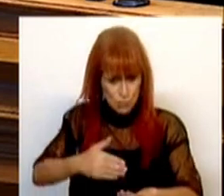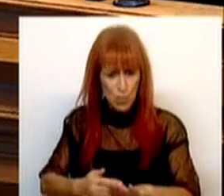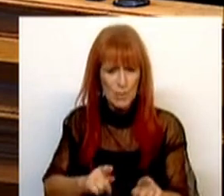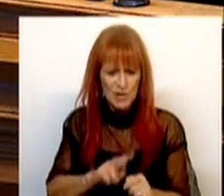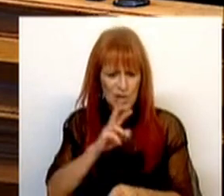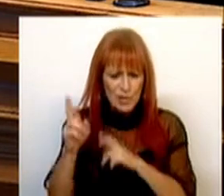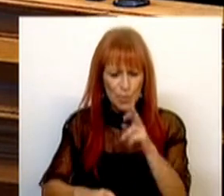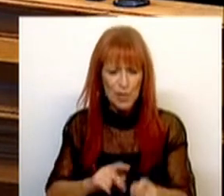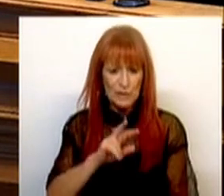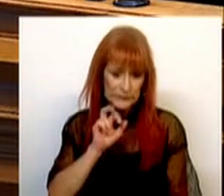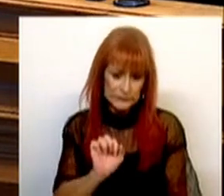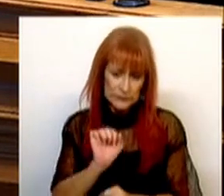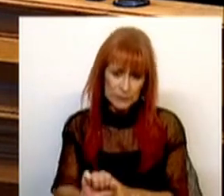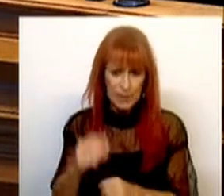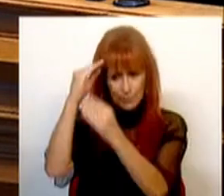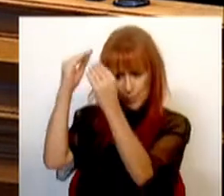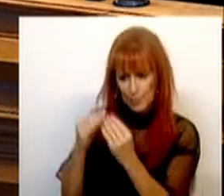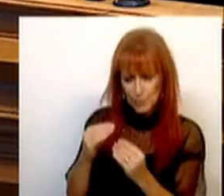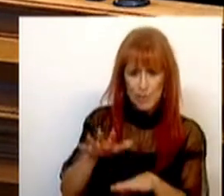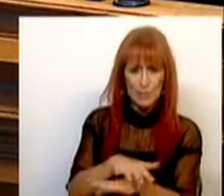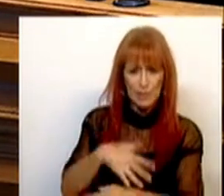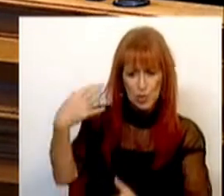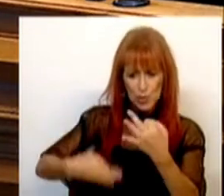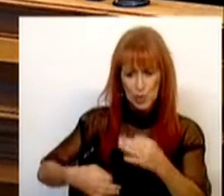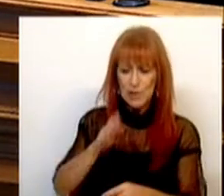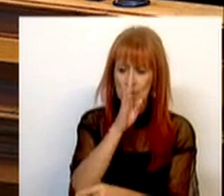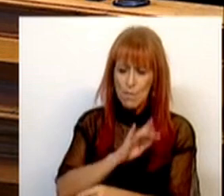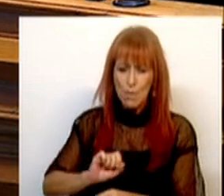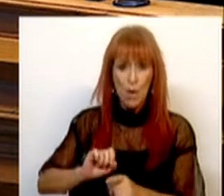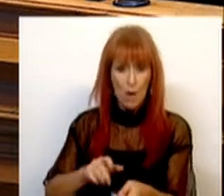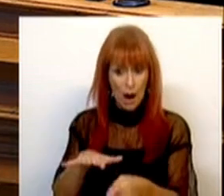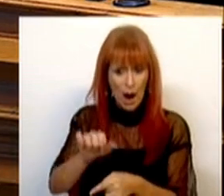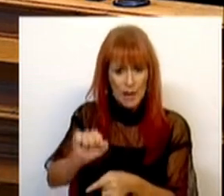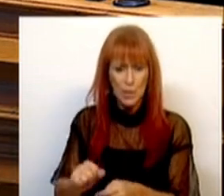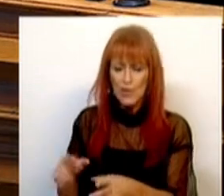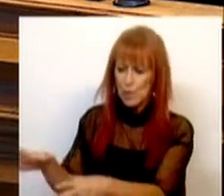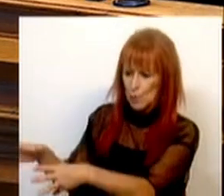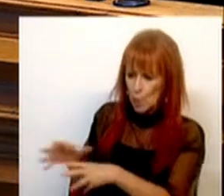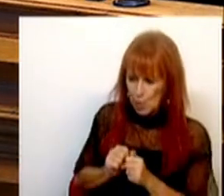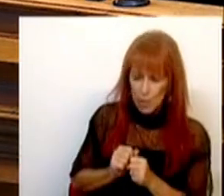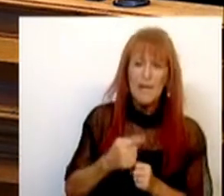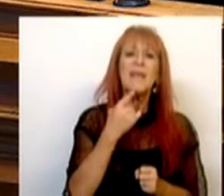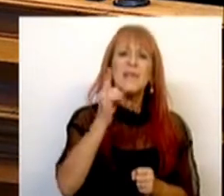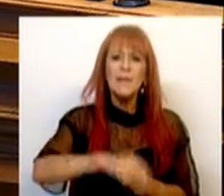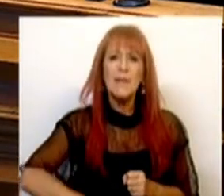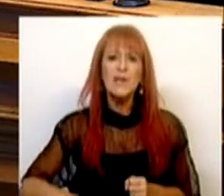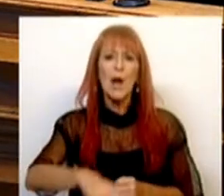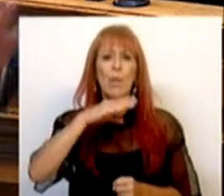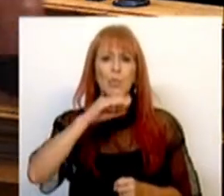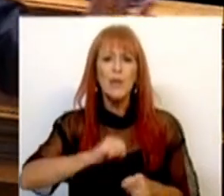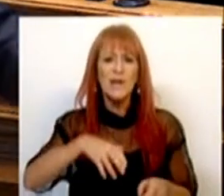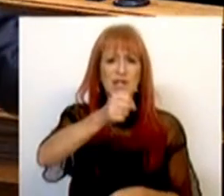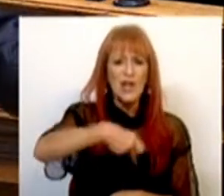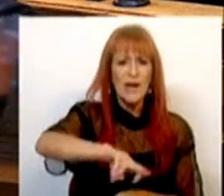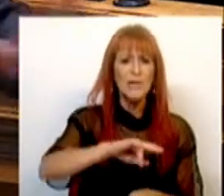as respostas para responder às recomendações da Provedora de Justiça e concretizar esta dimensão do acolhimento. E dizer também que a Polícia e a